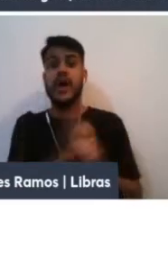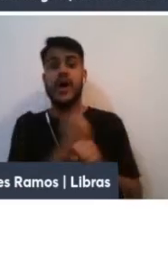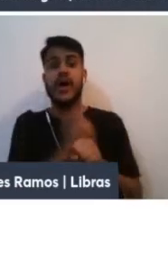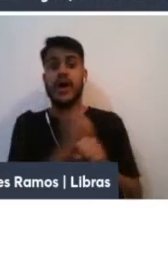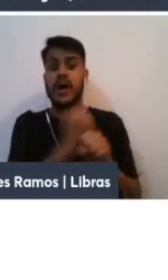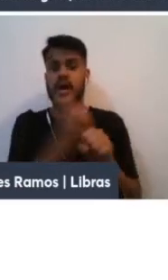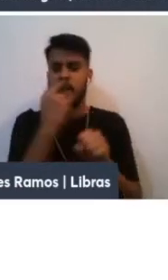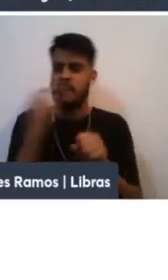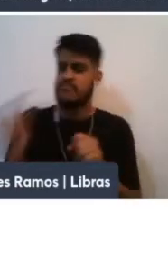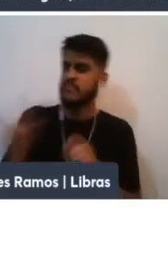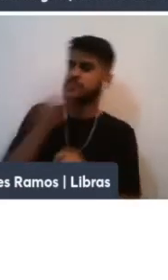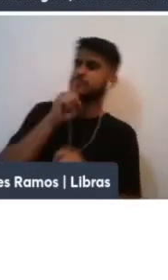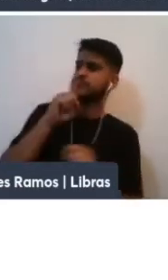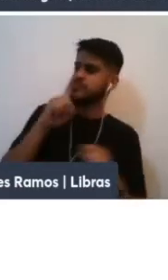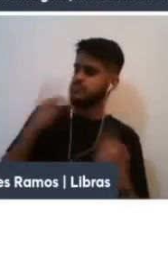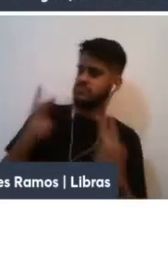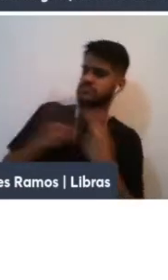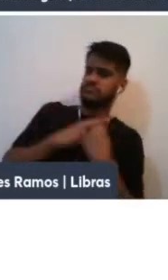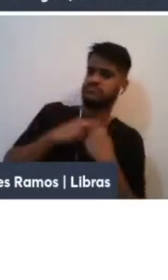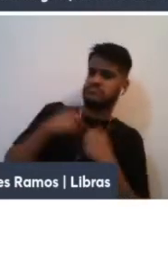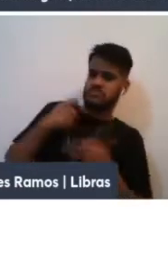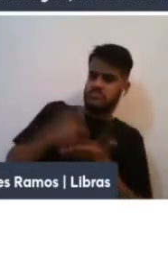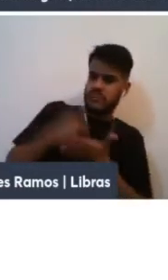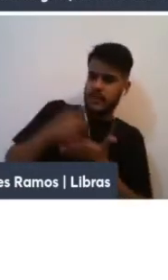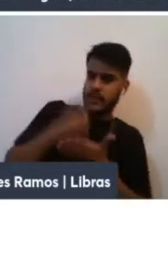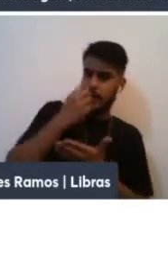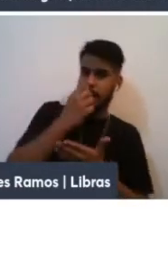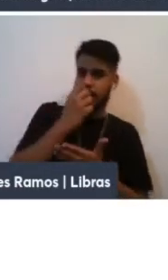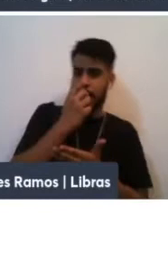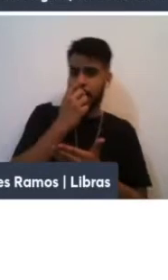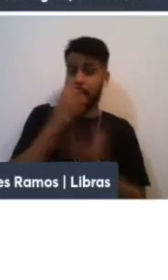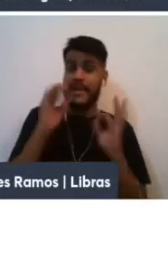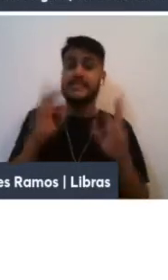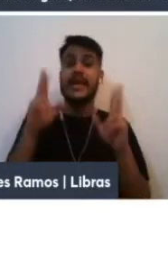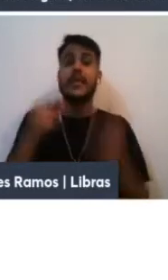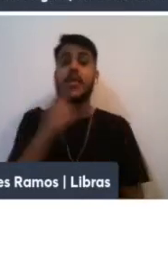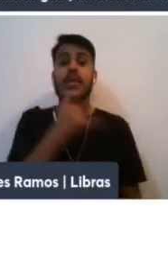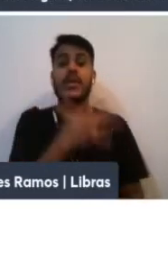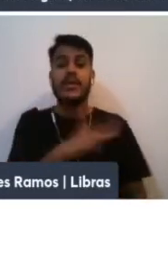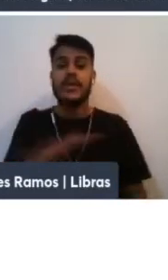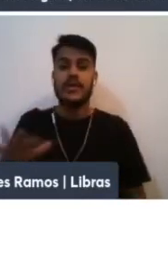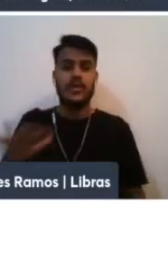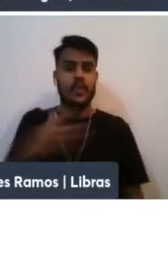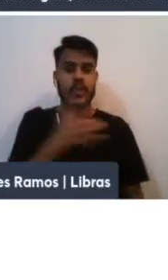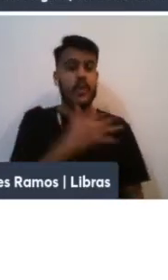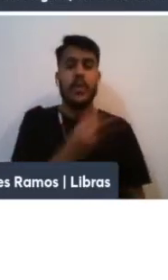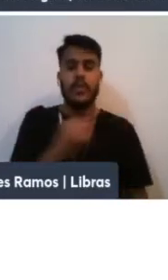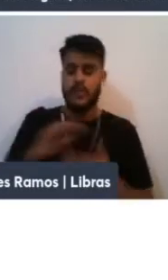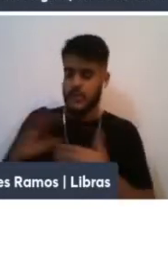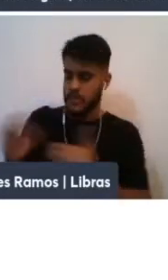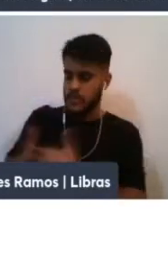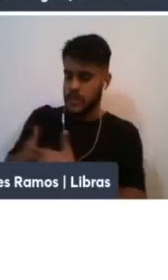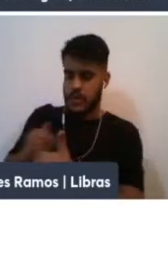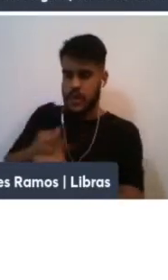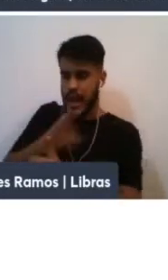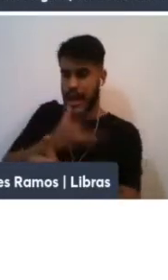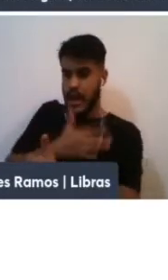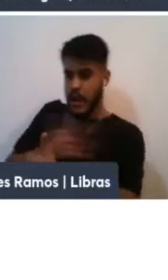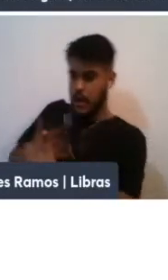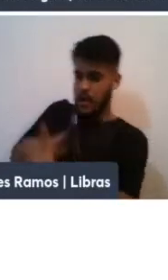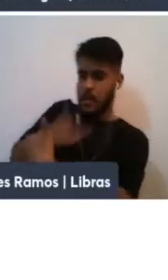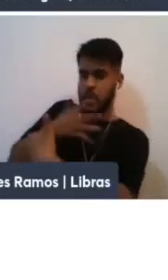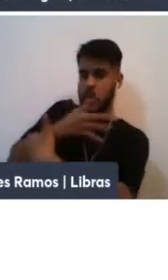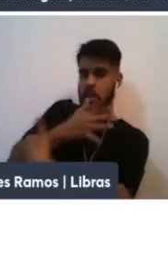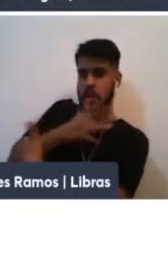repressão, de contenção. Então é como se fosse um rio mesmo, né? Foi sendo represado, e aquilo vai eclodindo, né? Na forma de